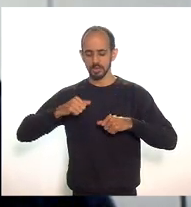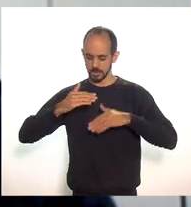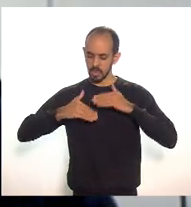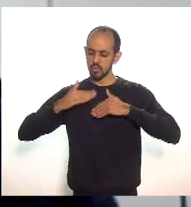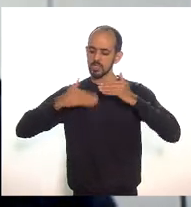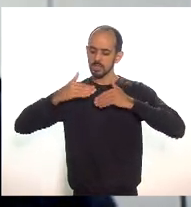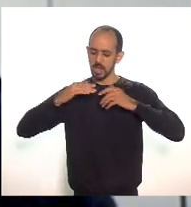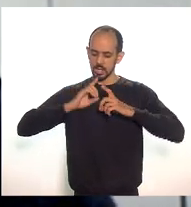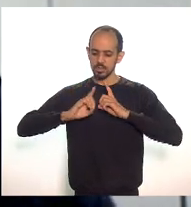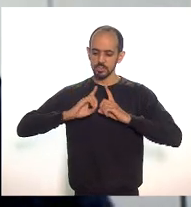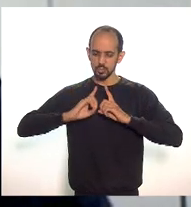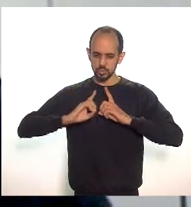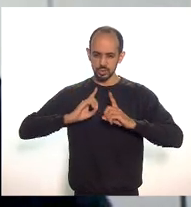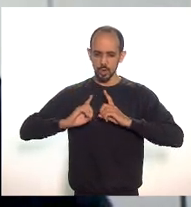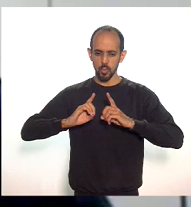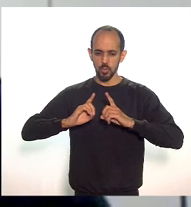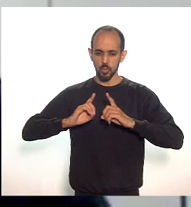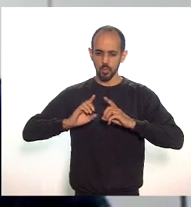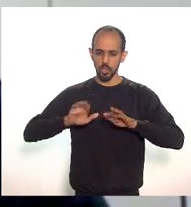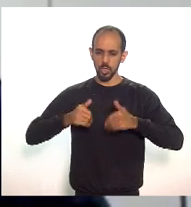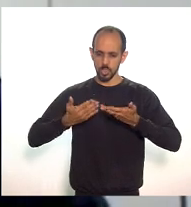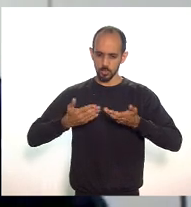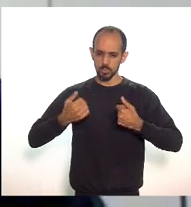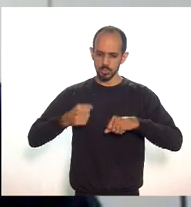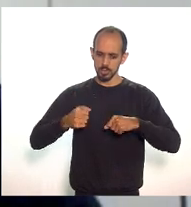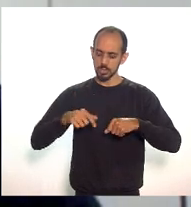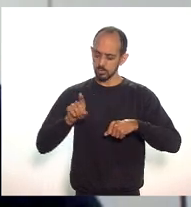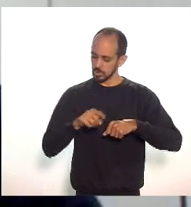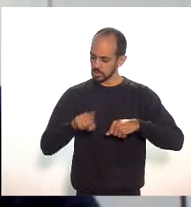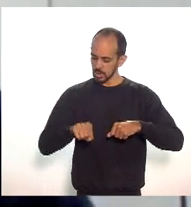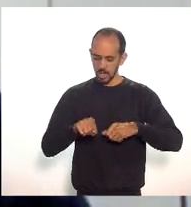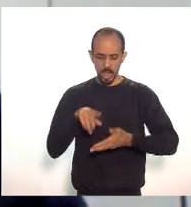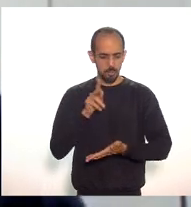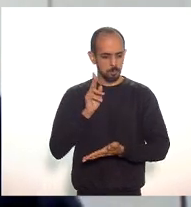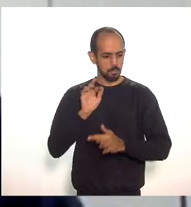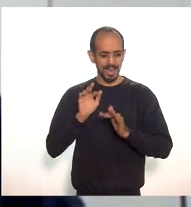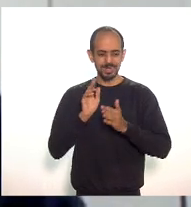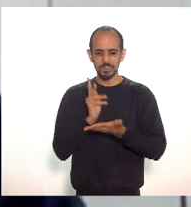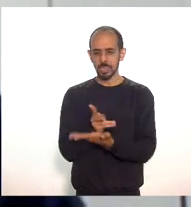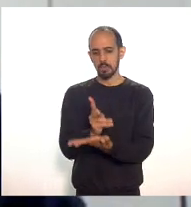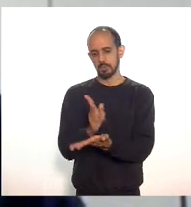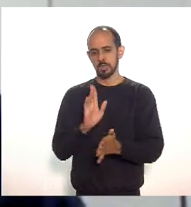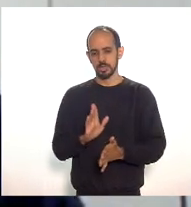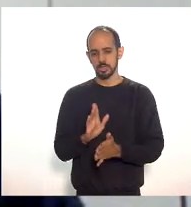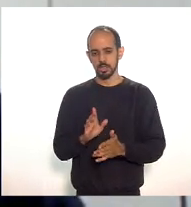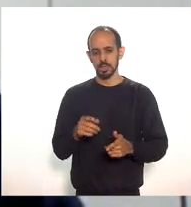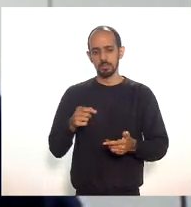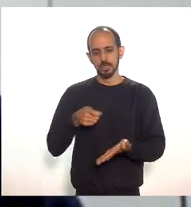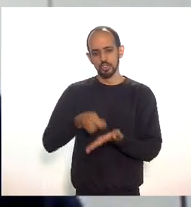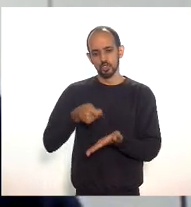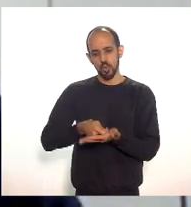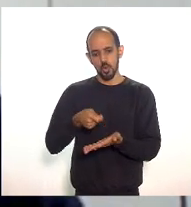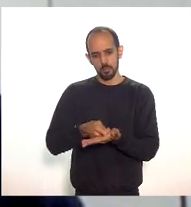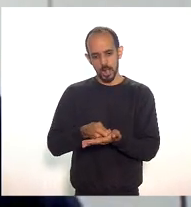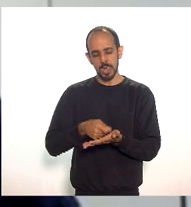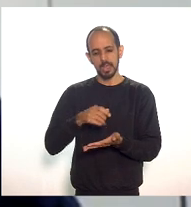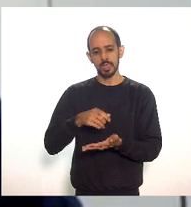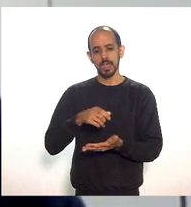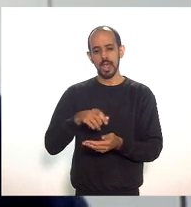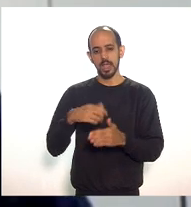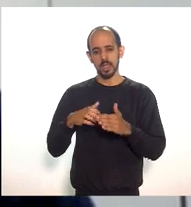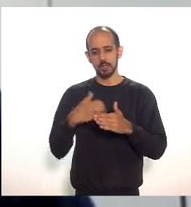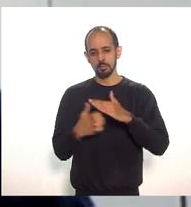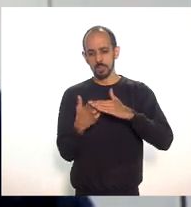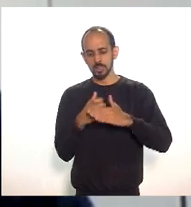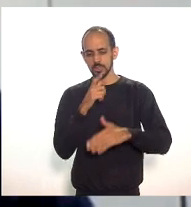defender e essa suspensão da privatização seja de forma permanente para que a gente possa cobrar sim essa daí faça um investimento é melhorar a